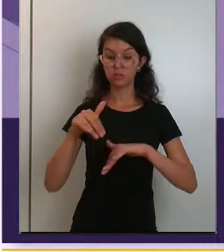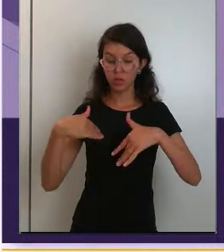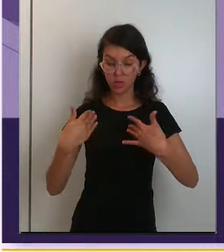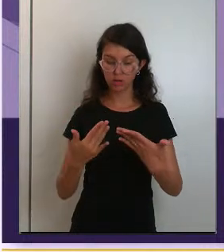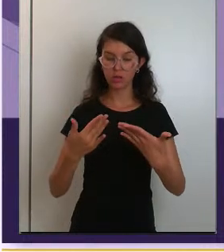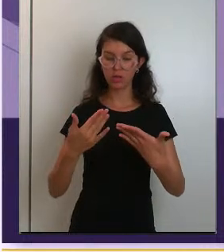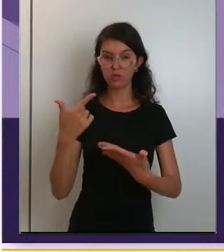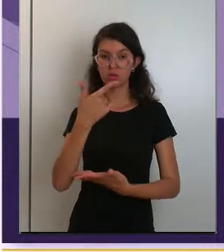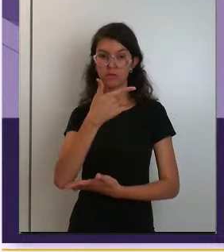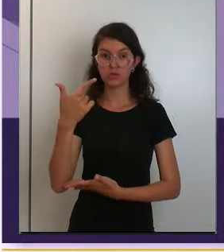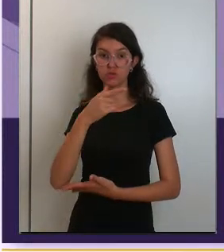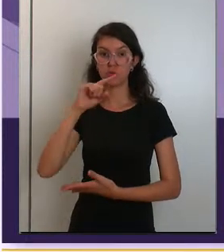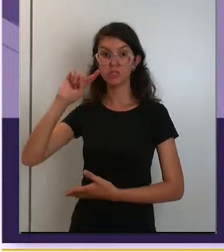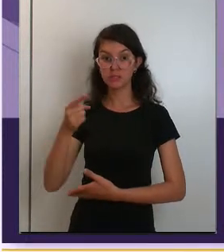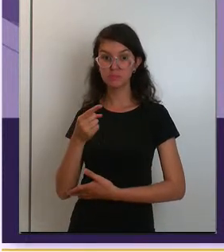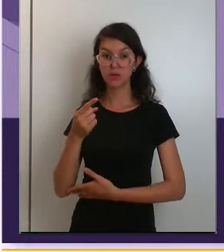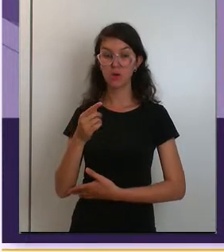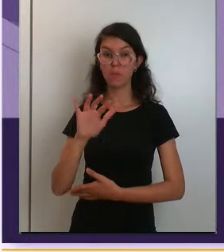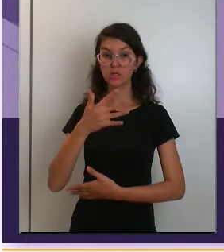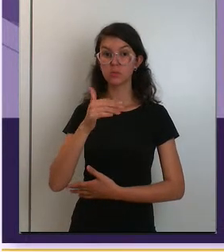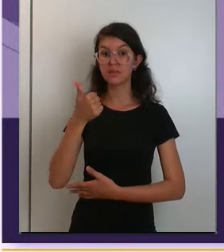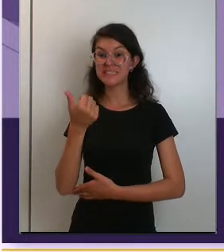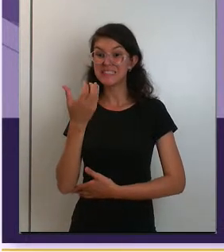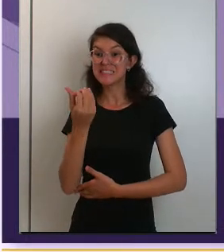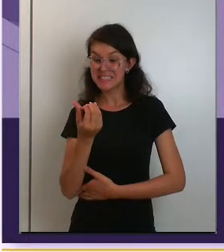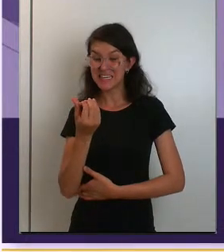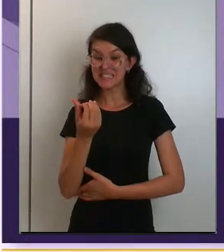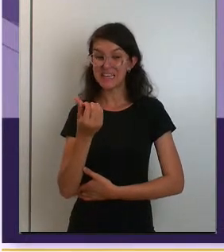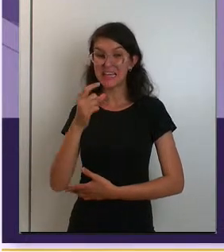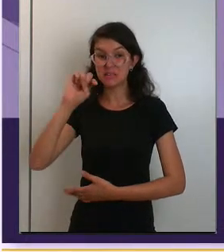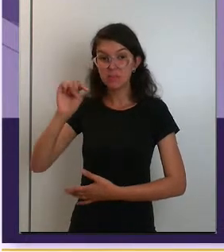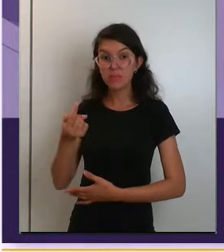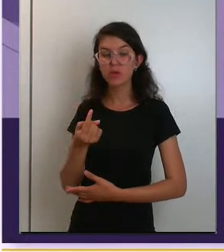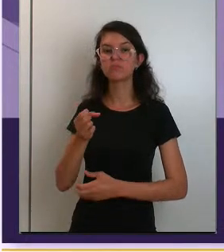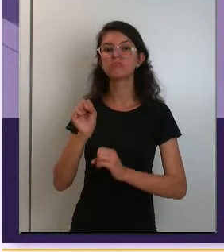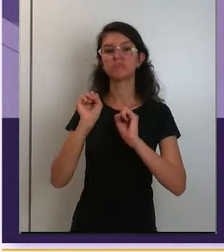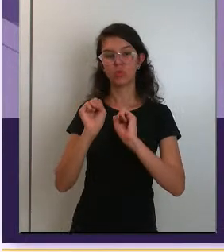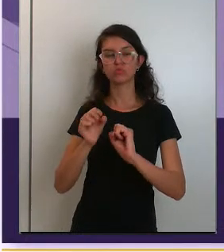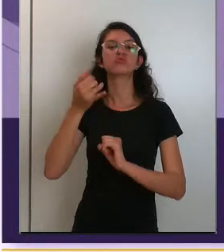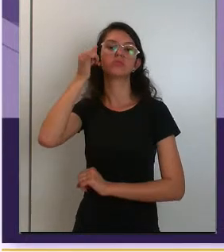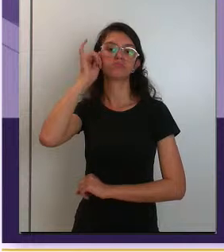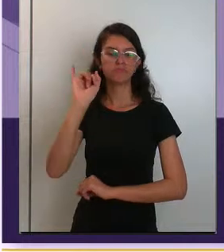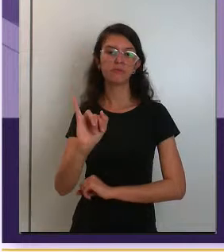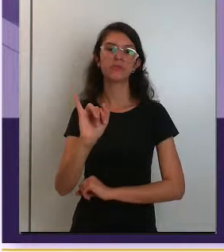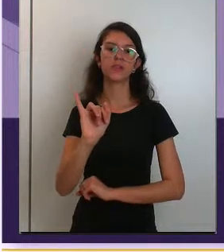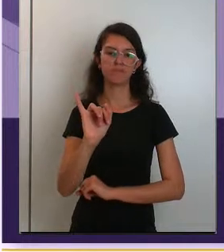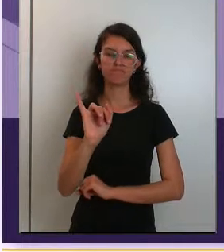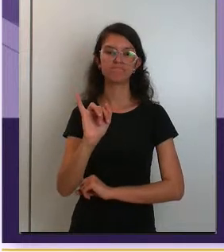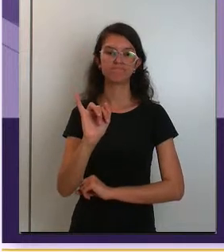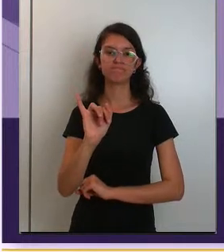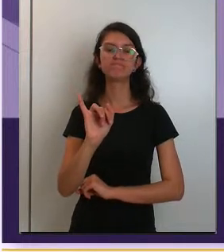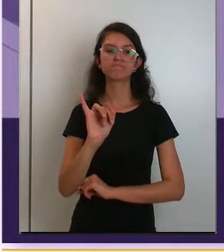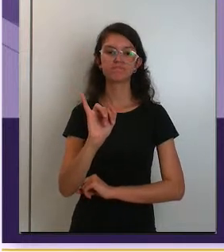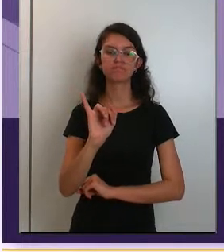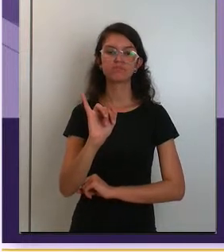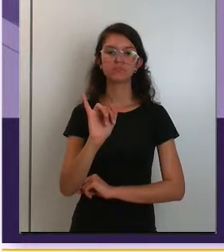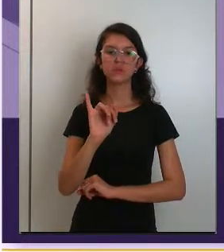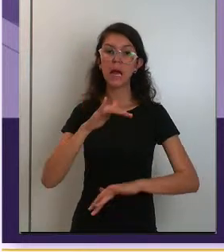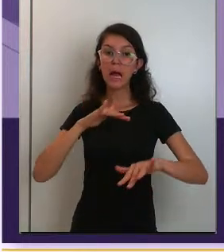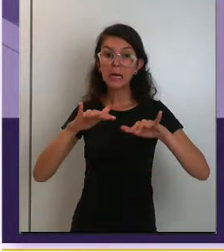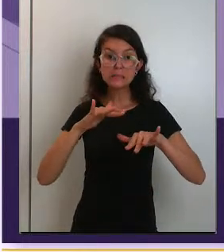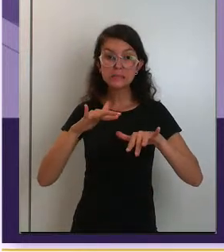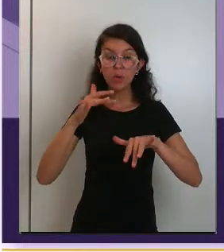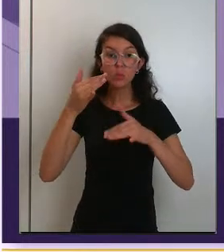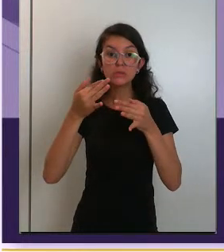desses 22 mil, cerca de 16 mil, ou seja, dois terços, poderiam ser evitados por ações